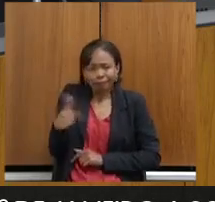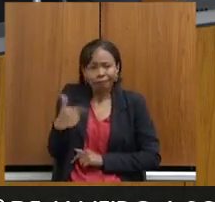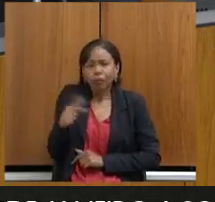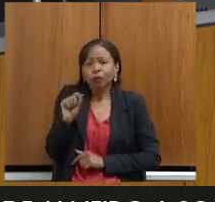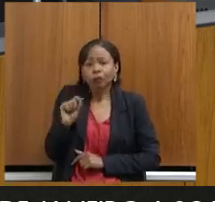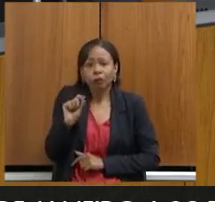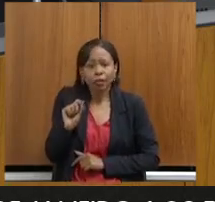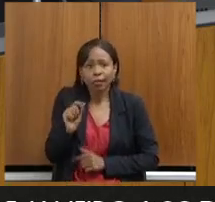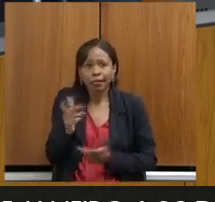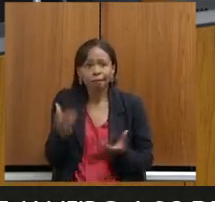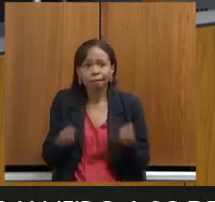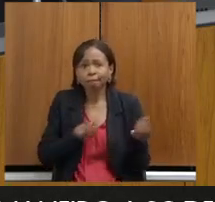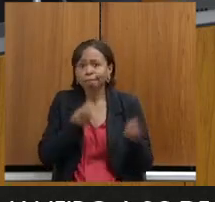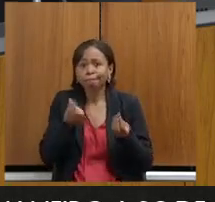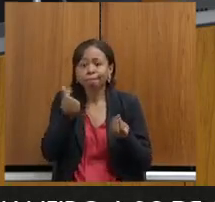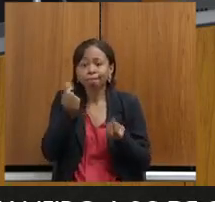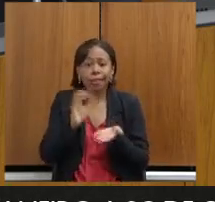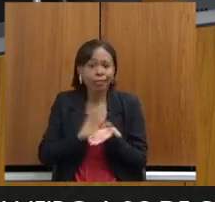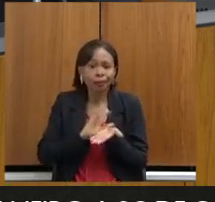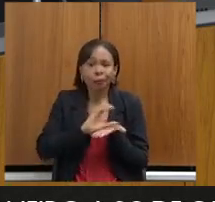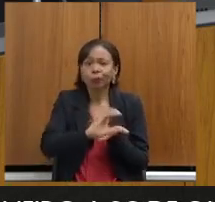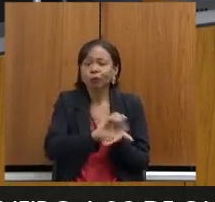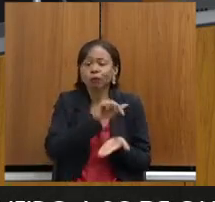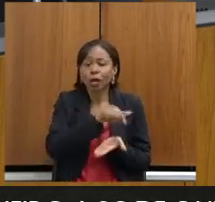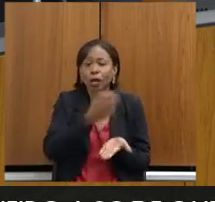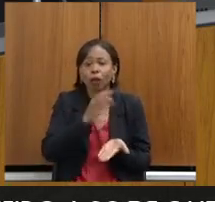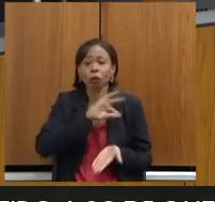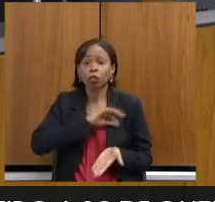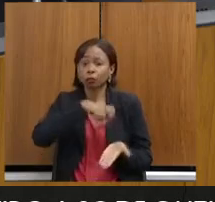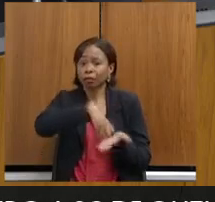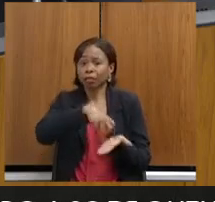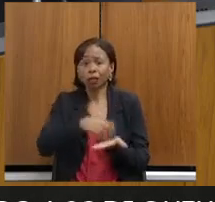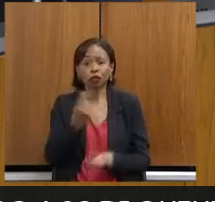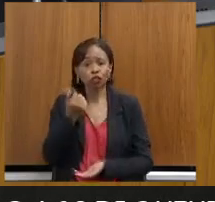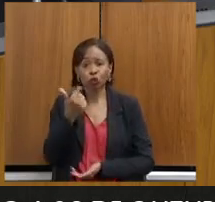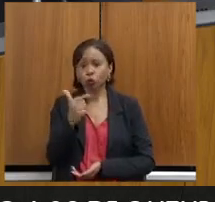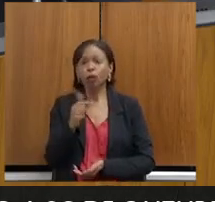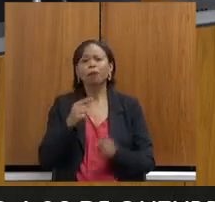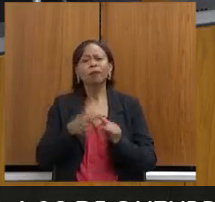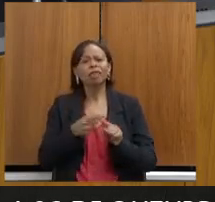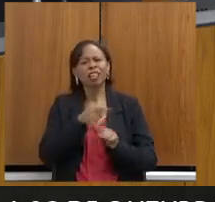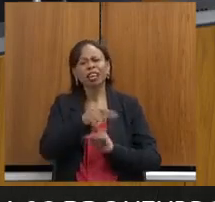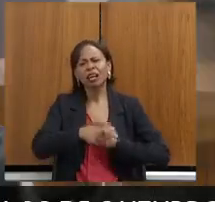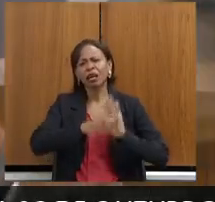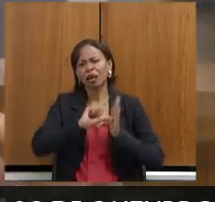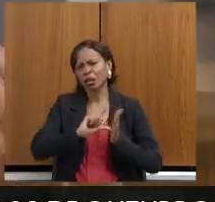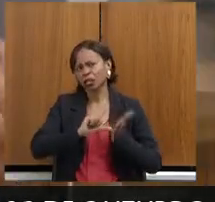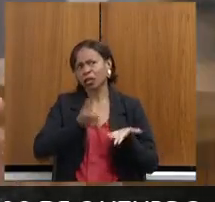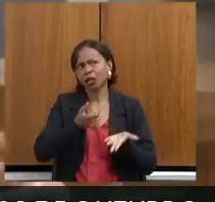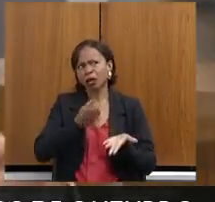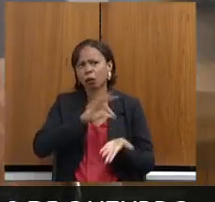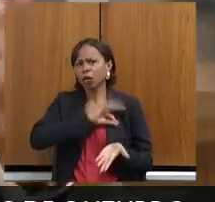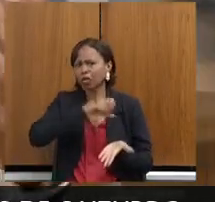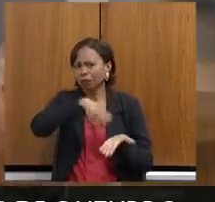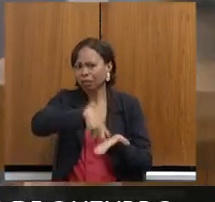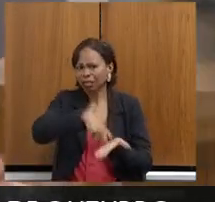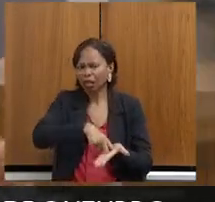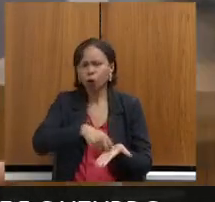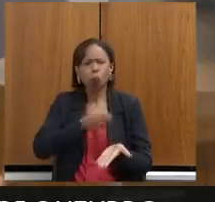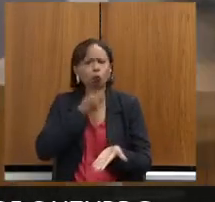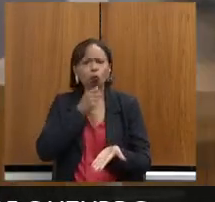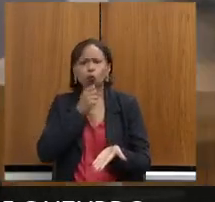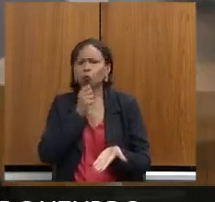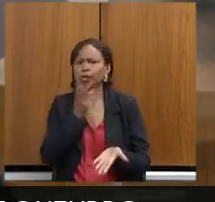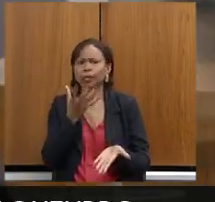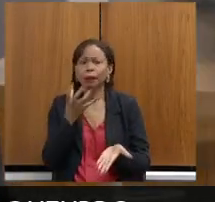condições de trazer recursos para polícia penal o tempo que a polícia penal ainda não está desse instituída e